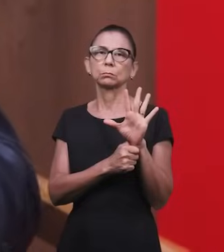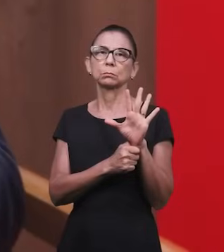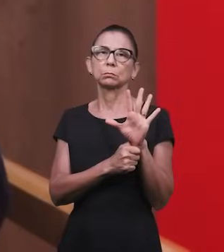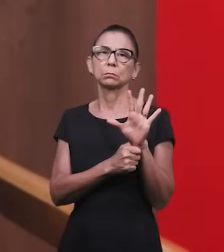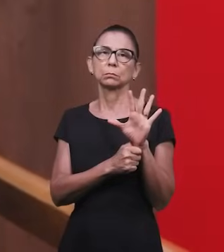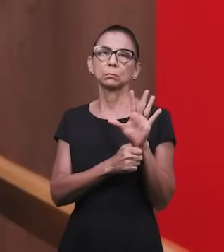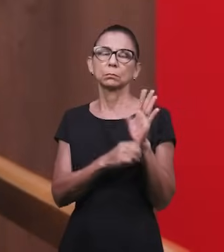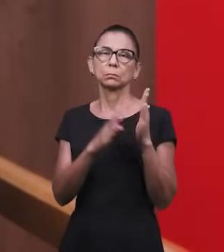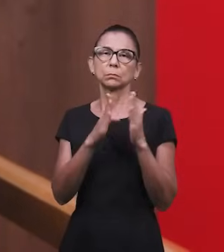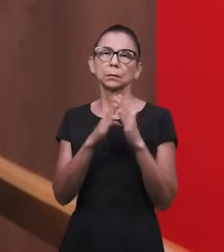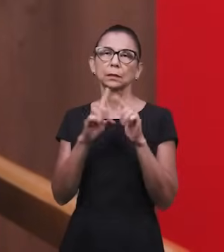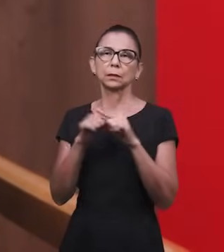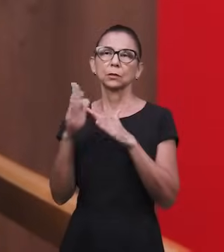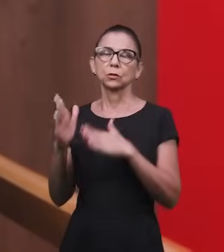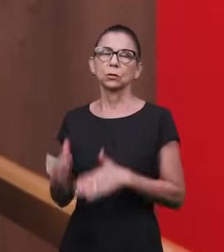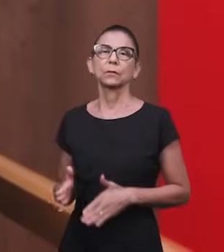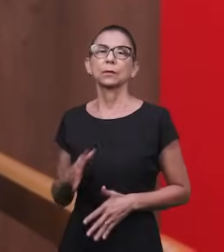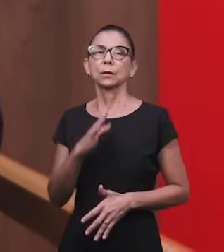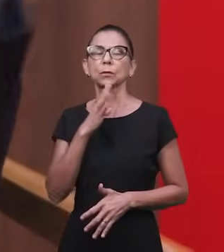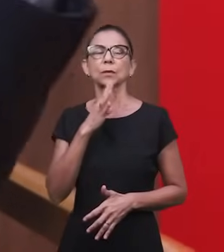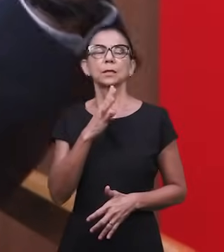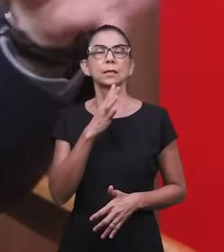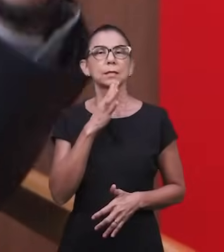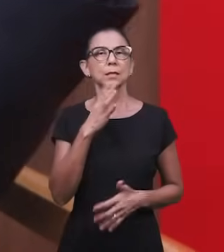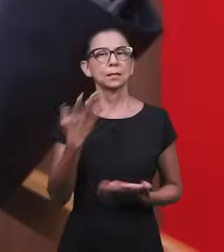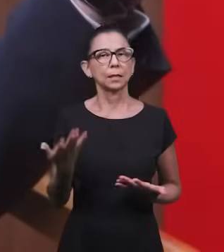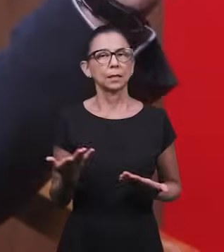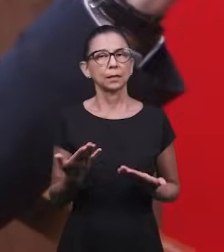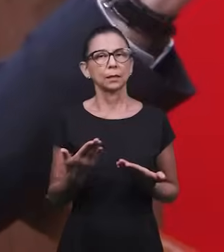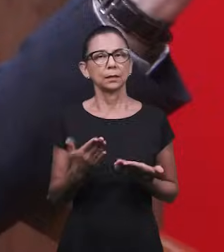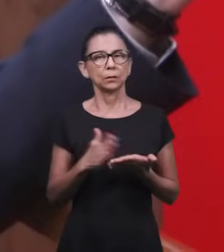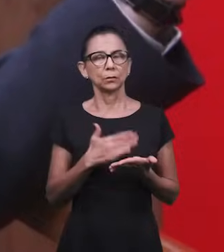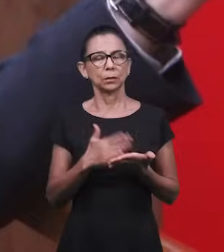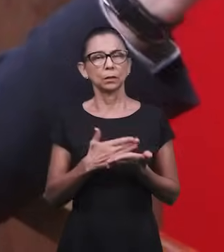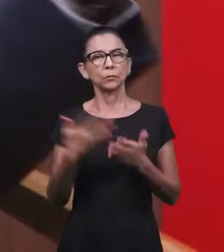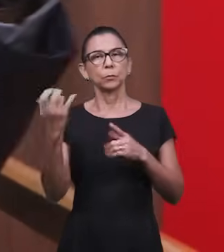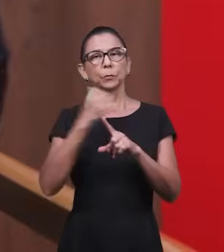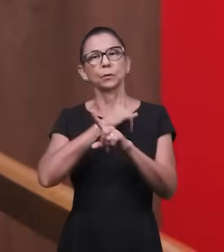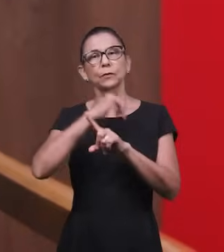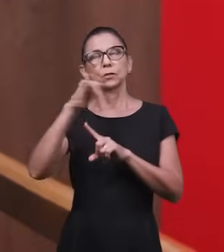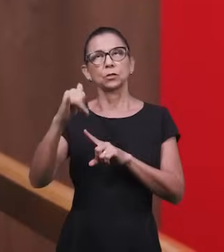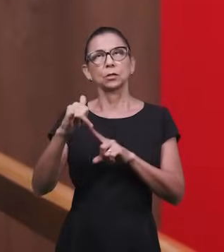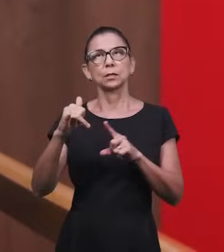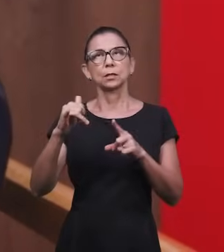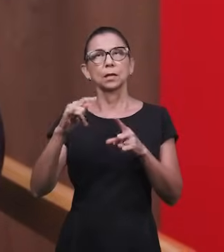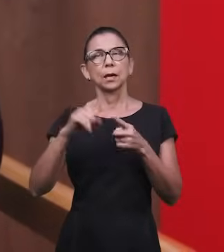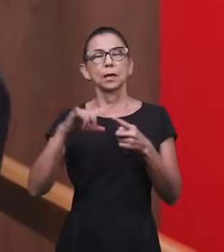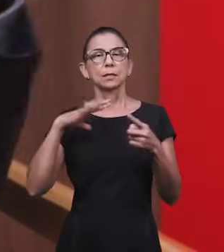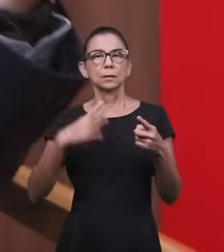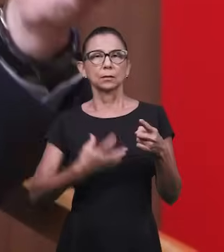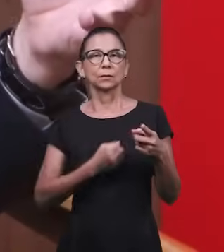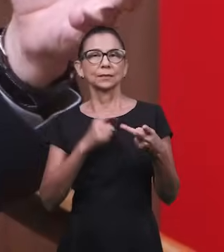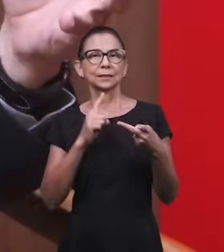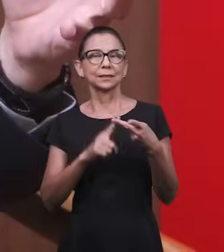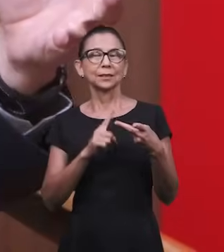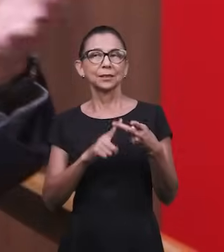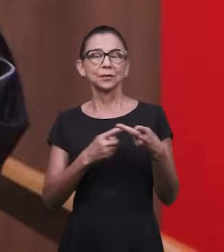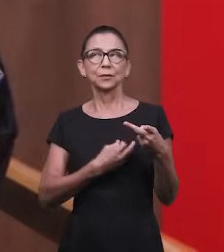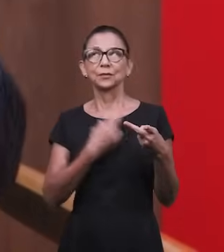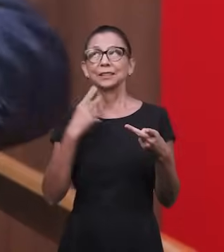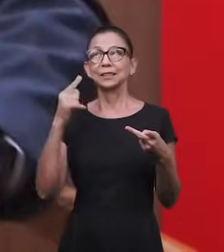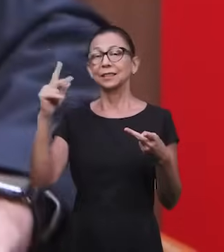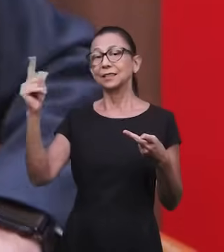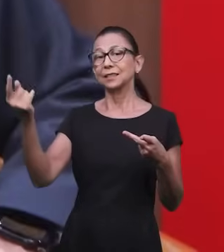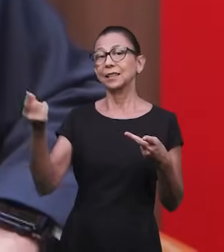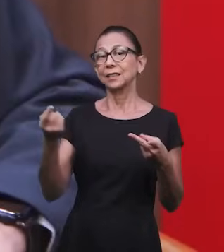tudo isso que claro, a salvação, a vida eterna, mas a vitória da igreja, a festa que